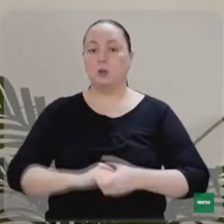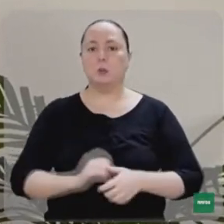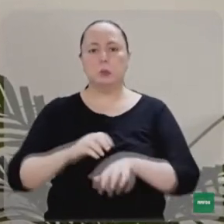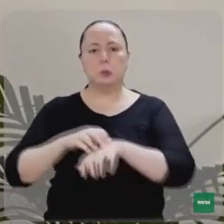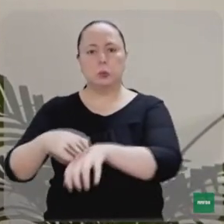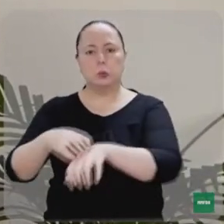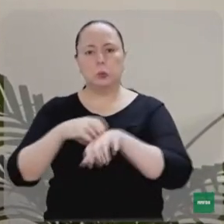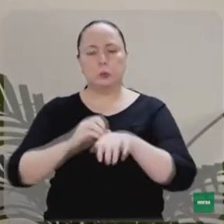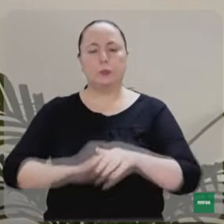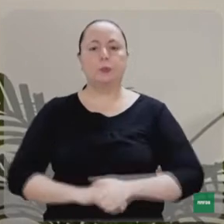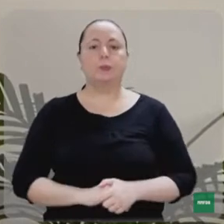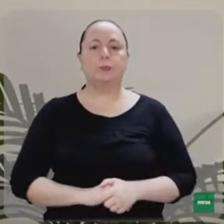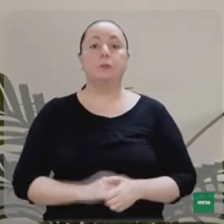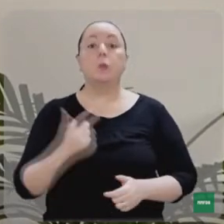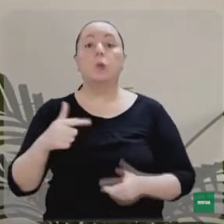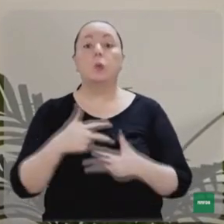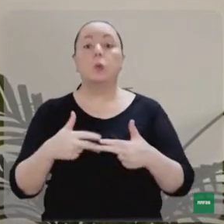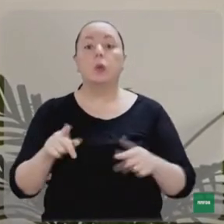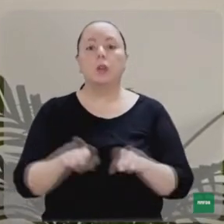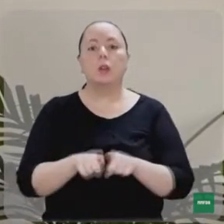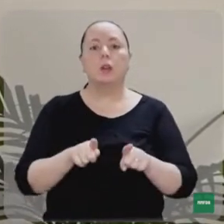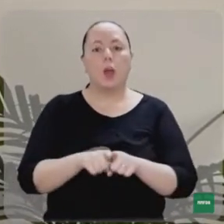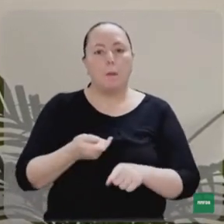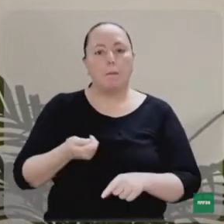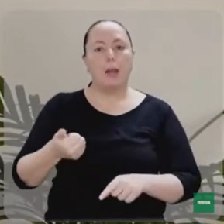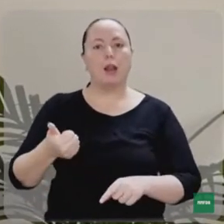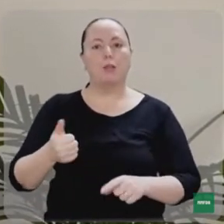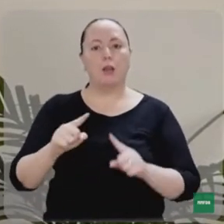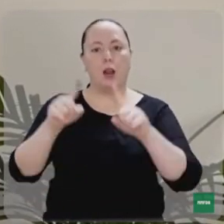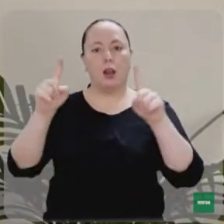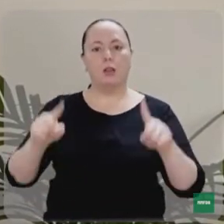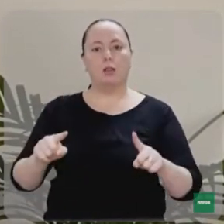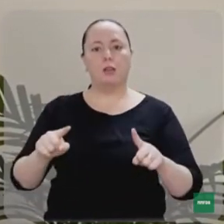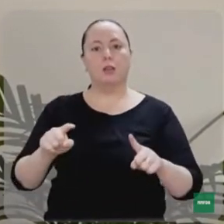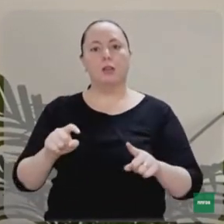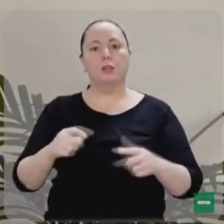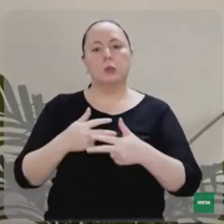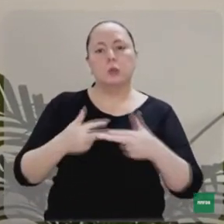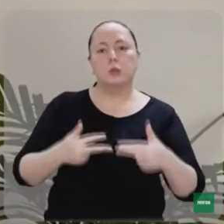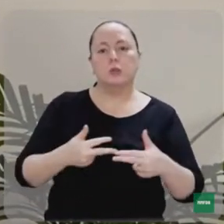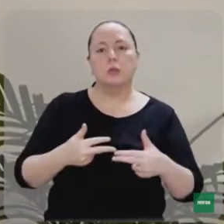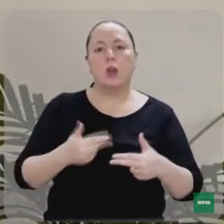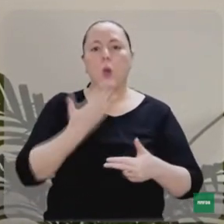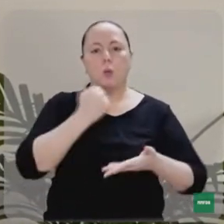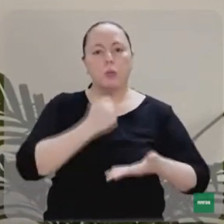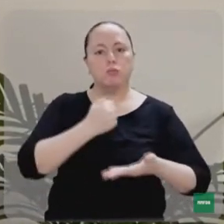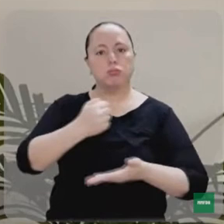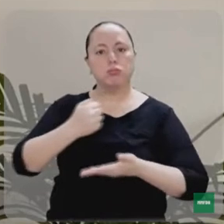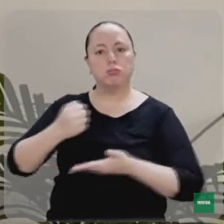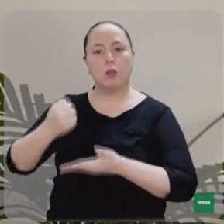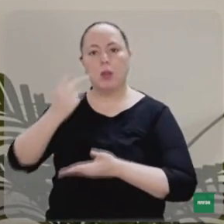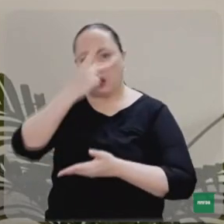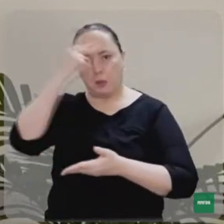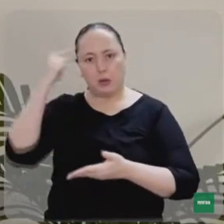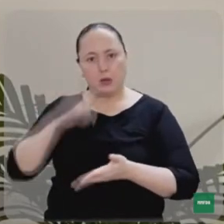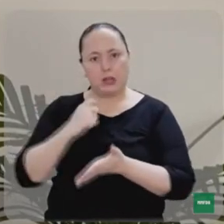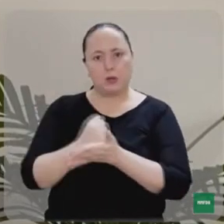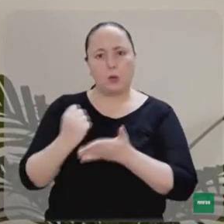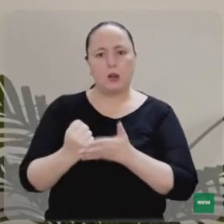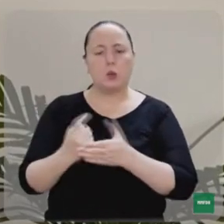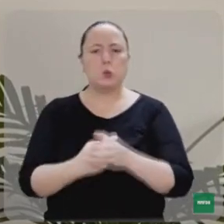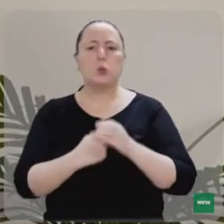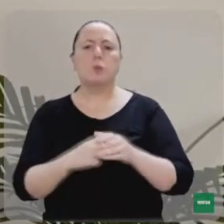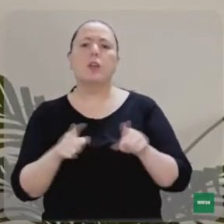particulares. Outra iniciativa foi dar algum benefício para o colaborador com um bônus natalino, cesta básica para aqueles que estavam em